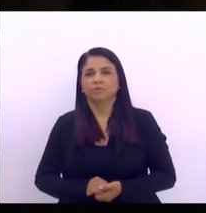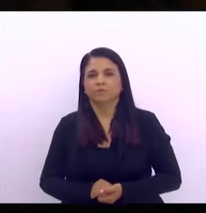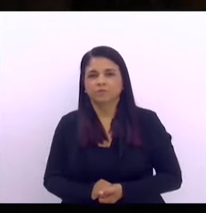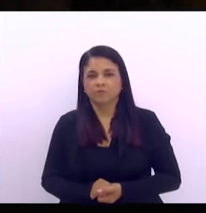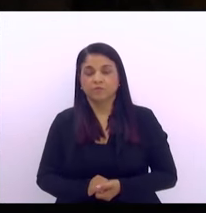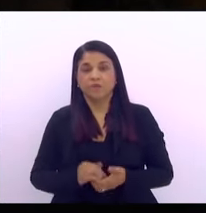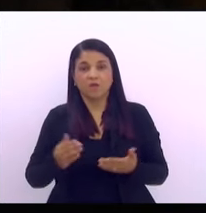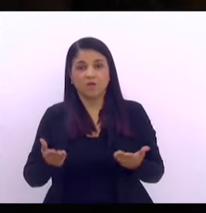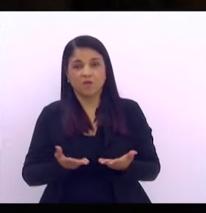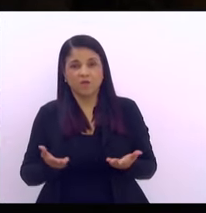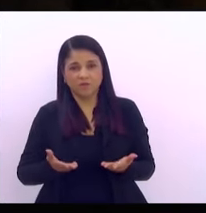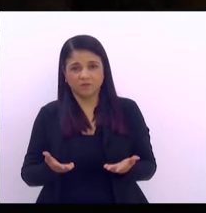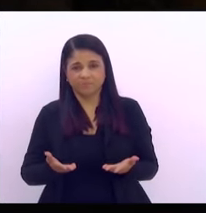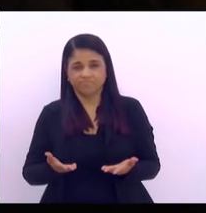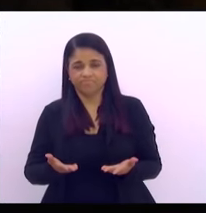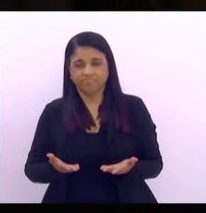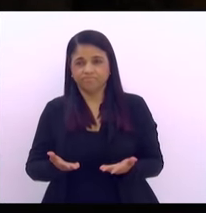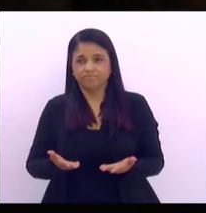Agora mesmo,